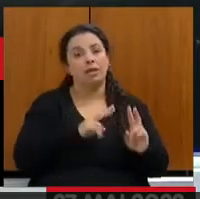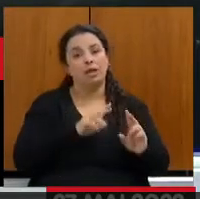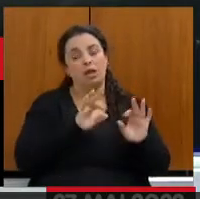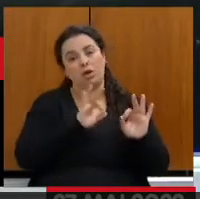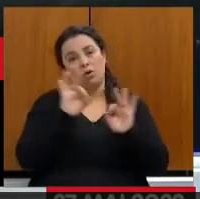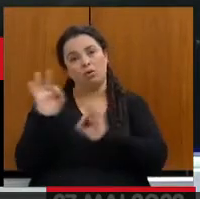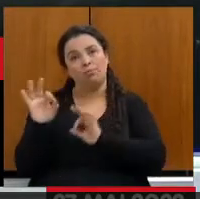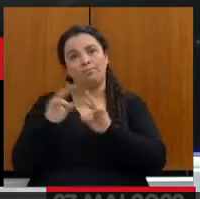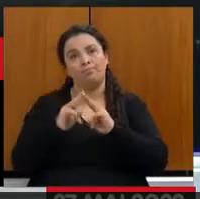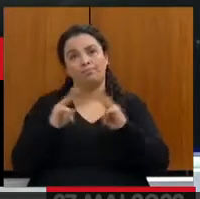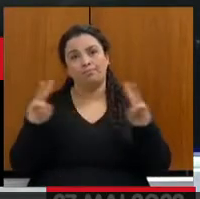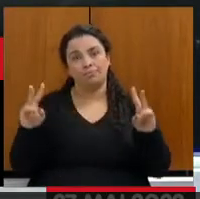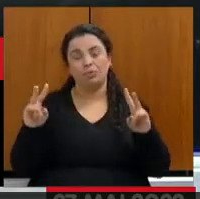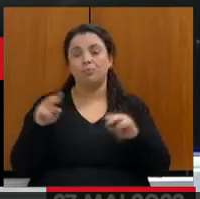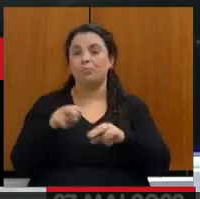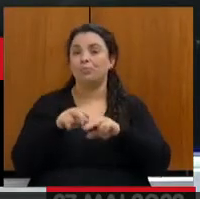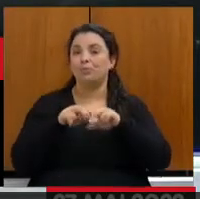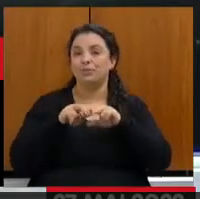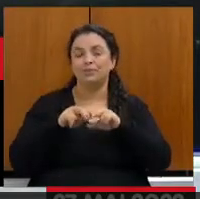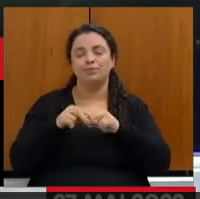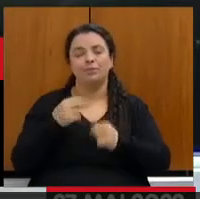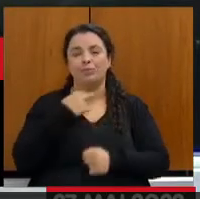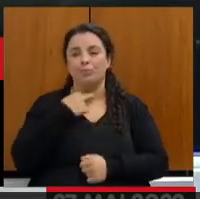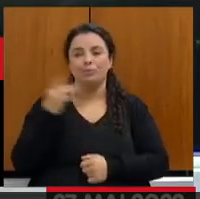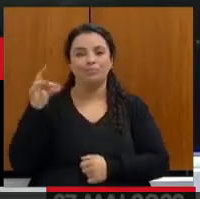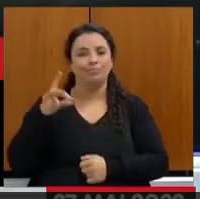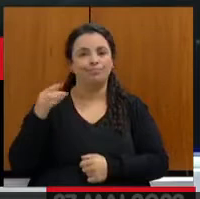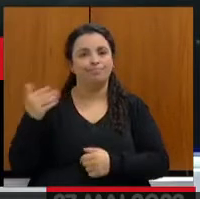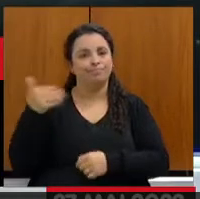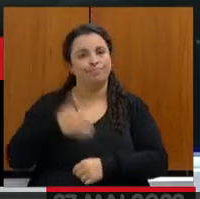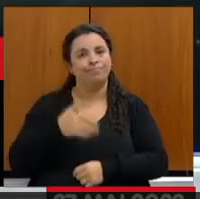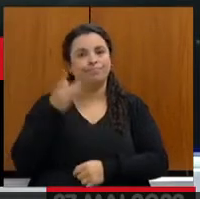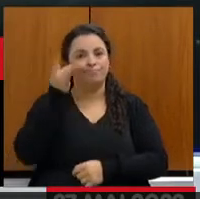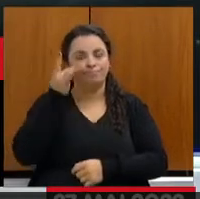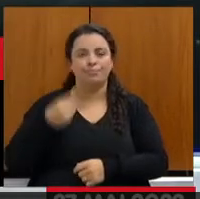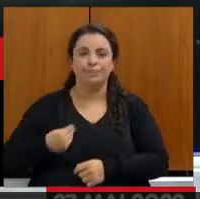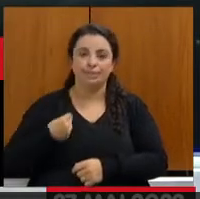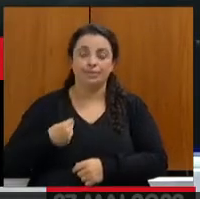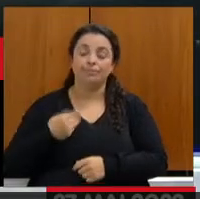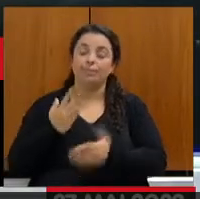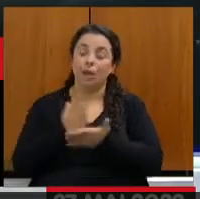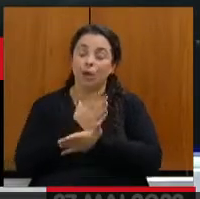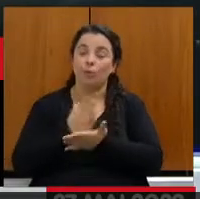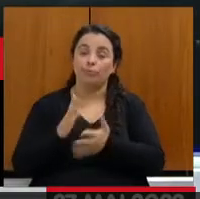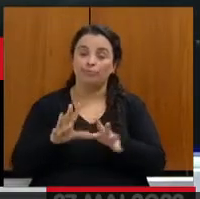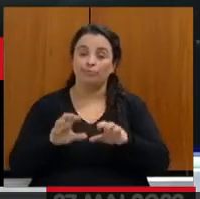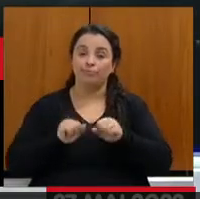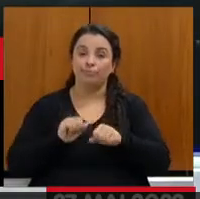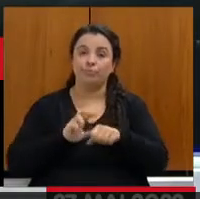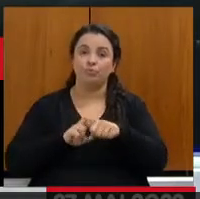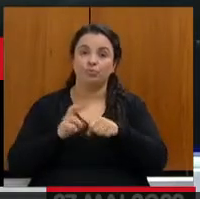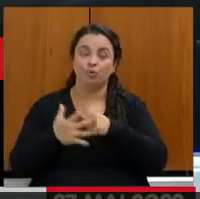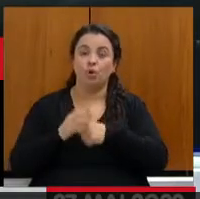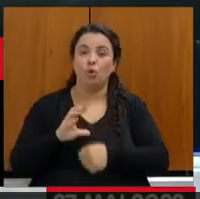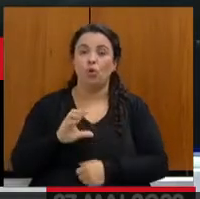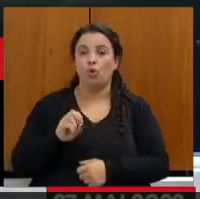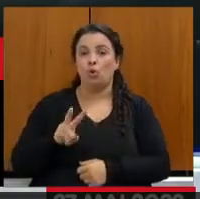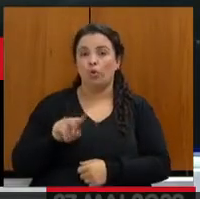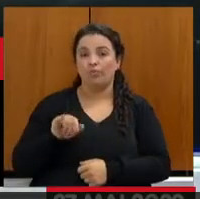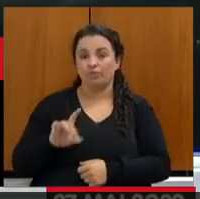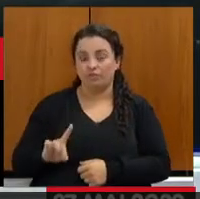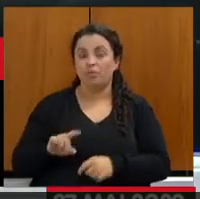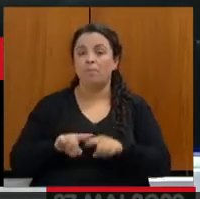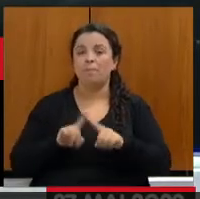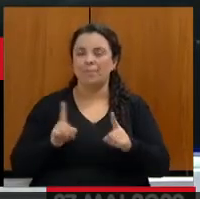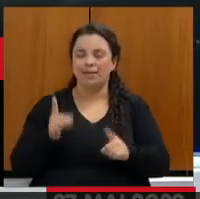por impossibilidade de estarem aqui algumas inclusive contaminadas infelizmente com covid-19 mas estarão